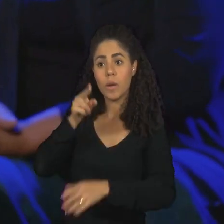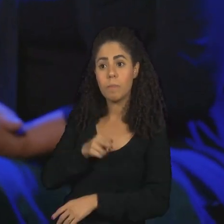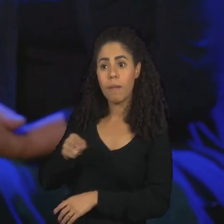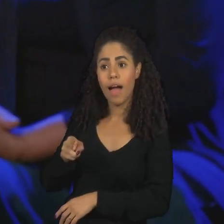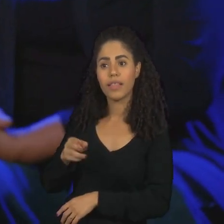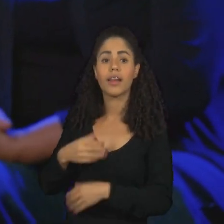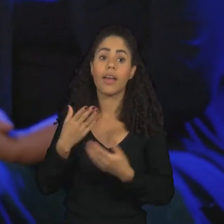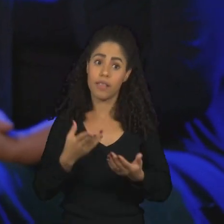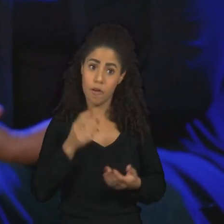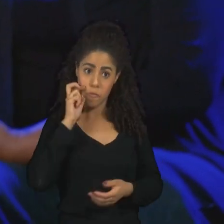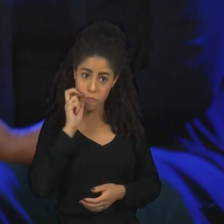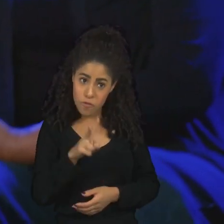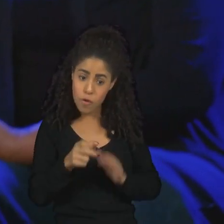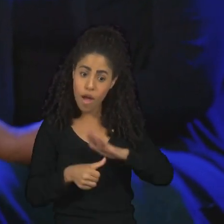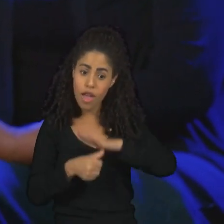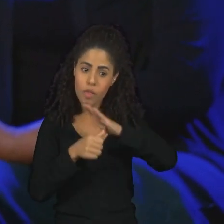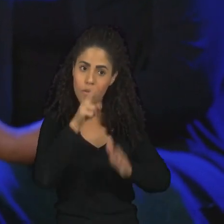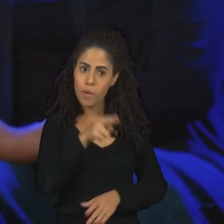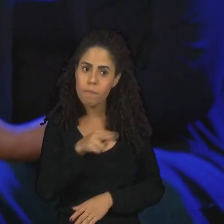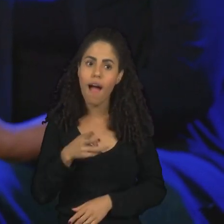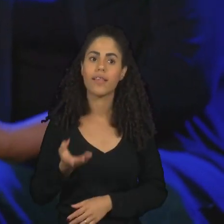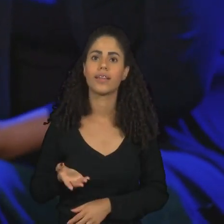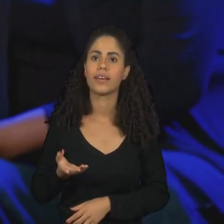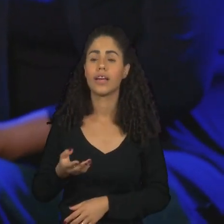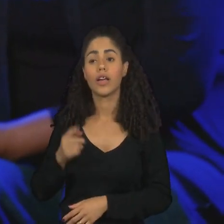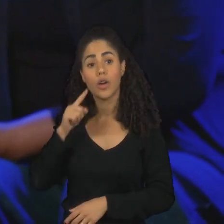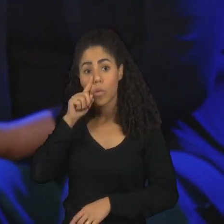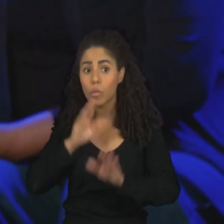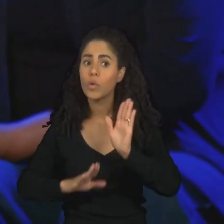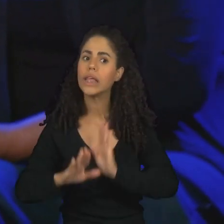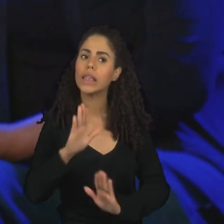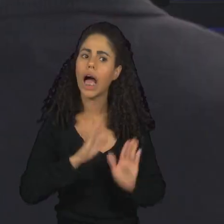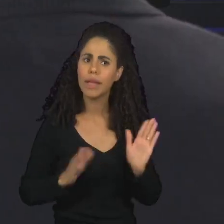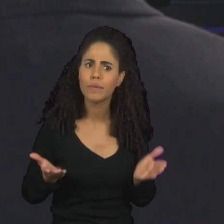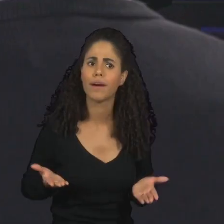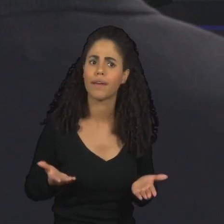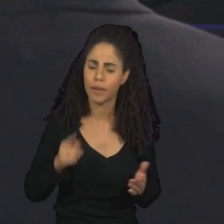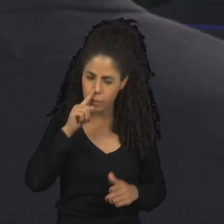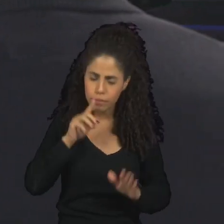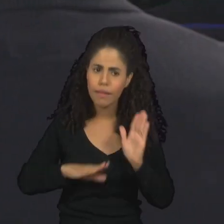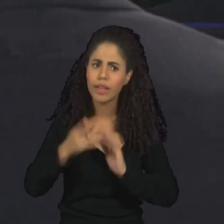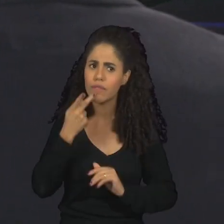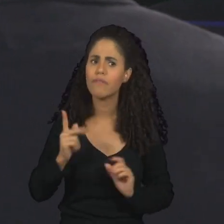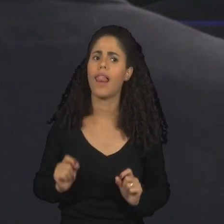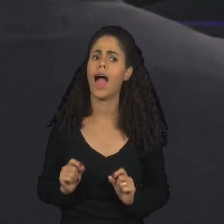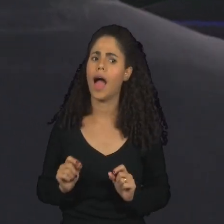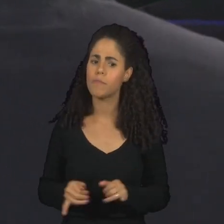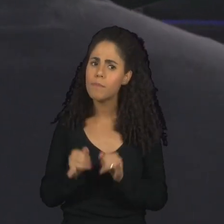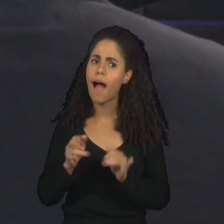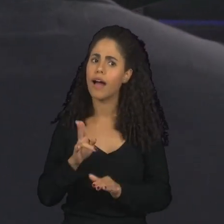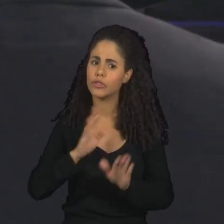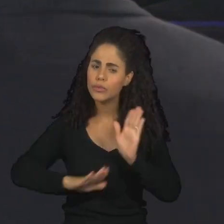Reitor e padre. Olha a sua responsabilidade. Meu Deus do céu. Cuidado com o que você vai falar. Pois é. Você também, Jair.